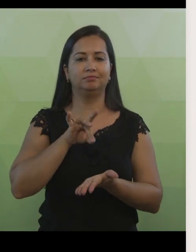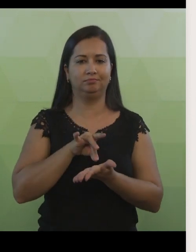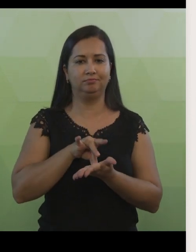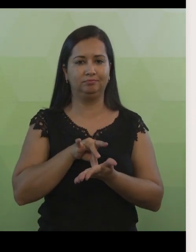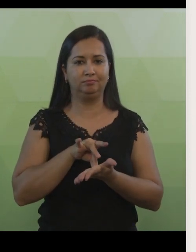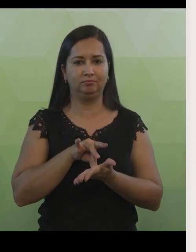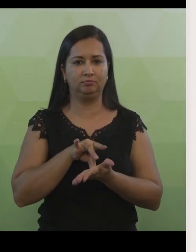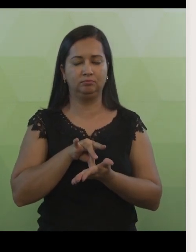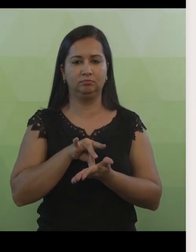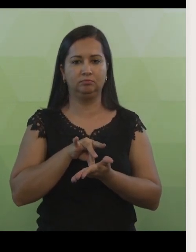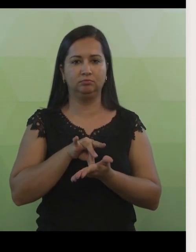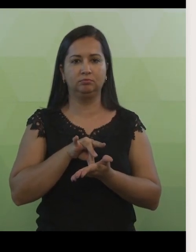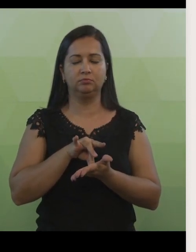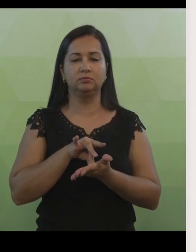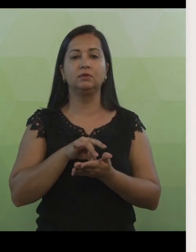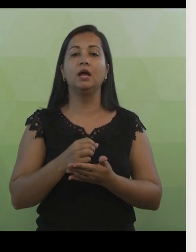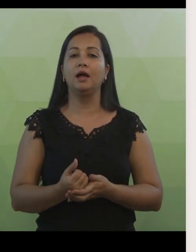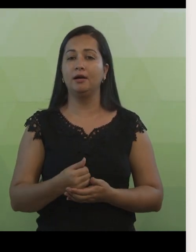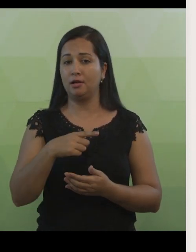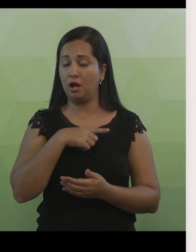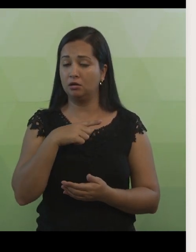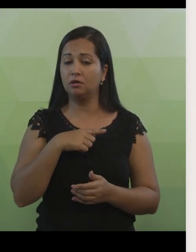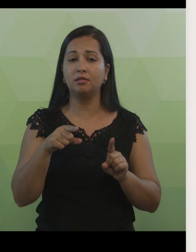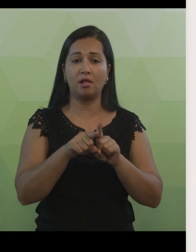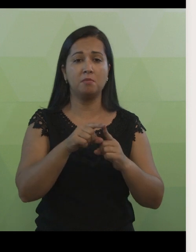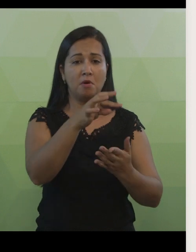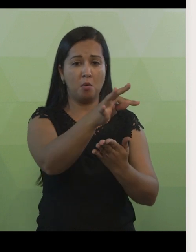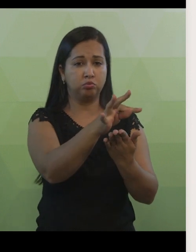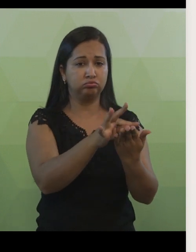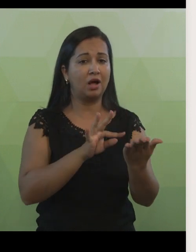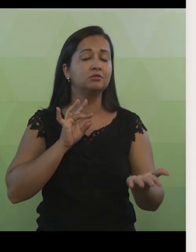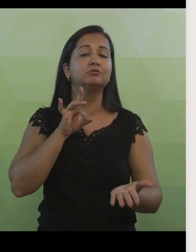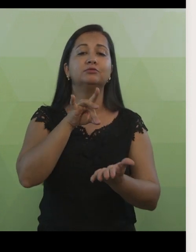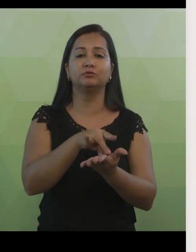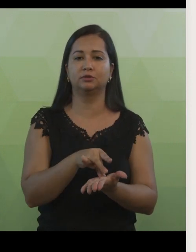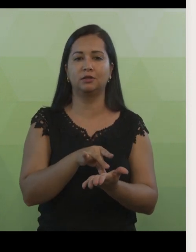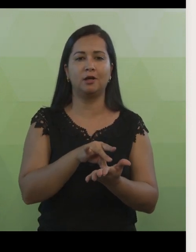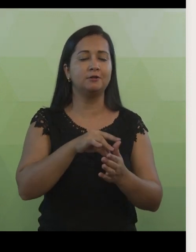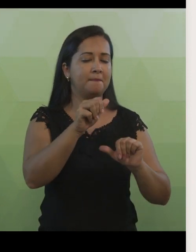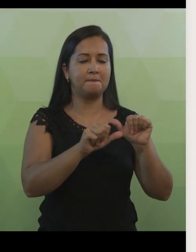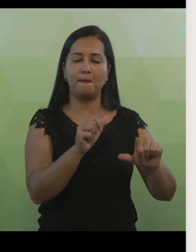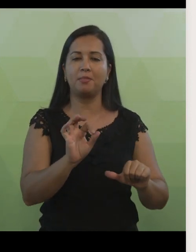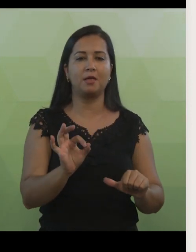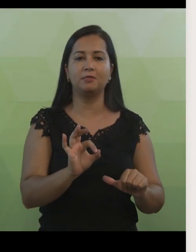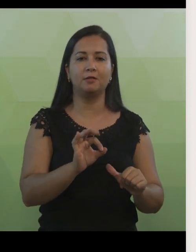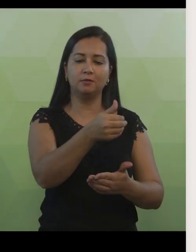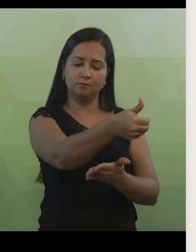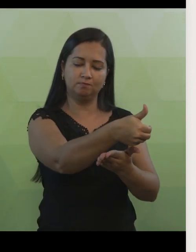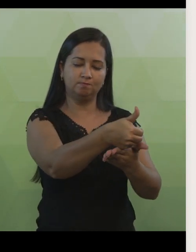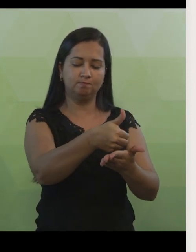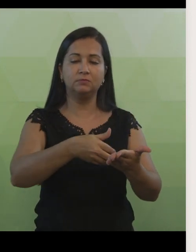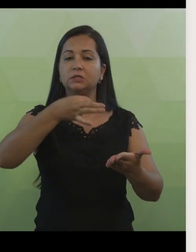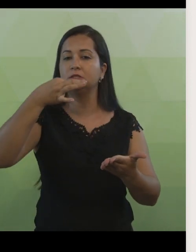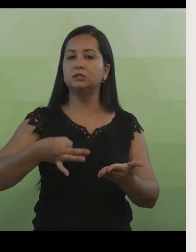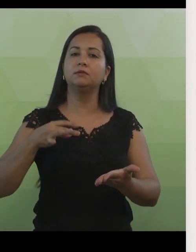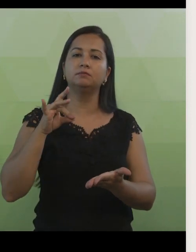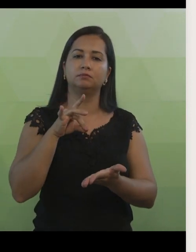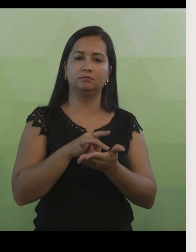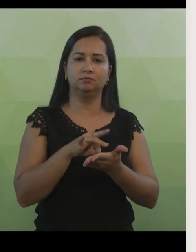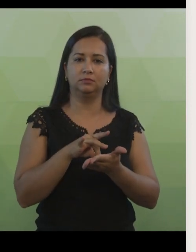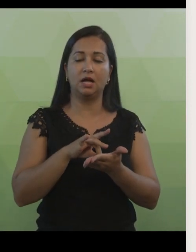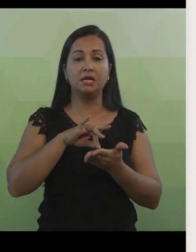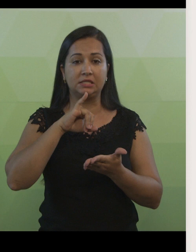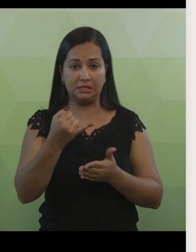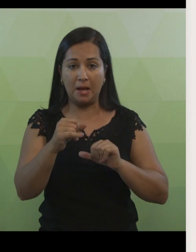a gente vai ir ainda por cima, a gente vai ter a integridade, porque se for alterado a informação, a gente tem alguma forma